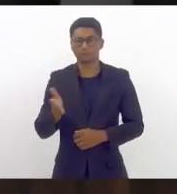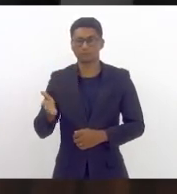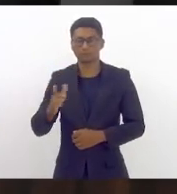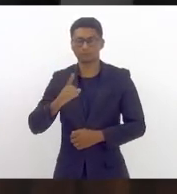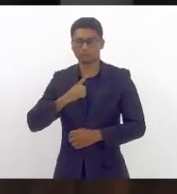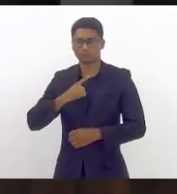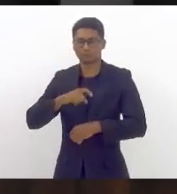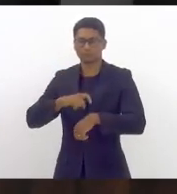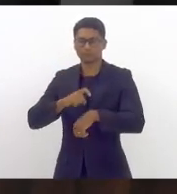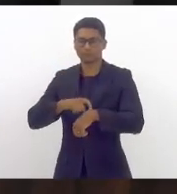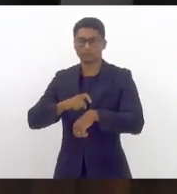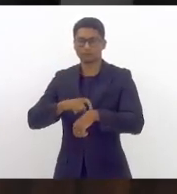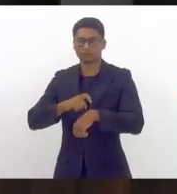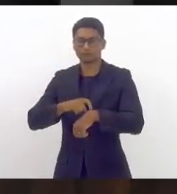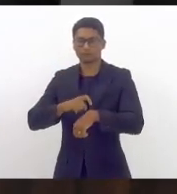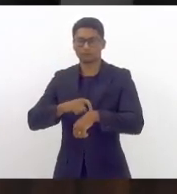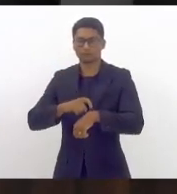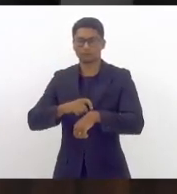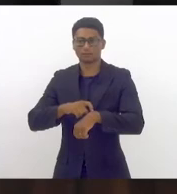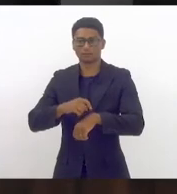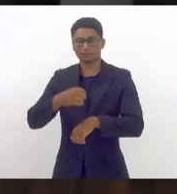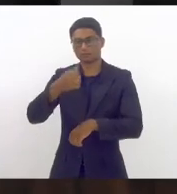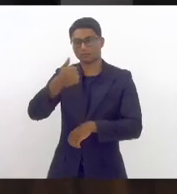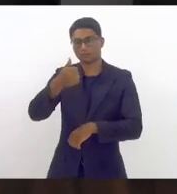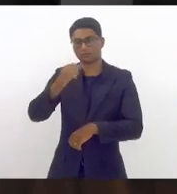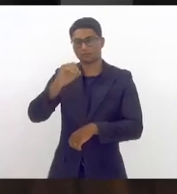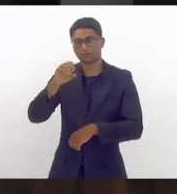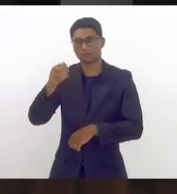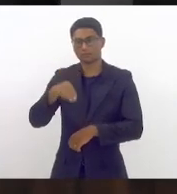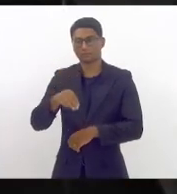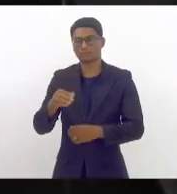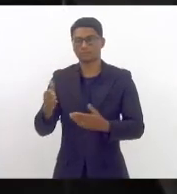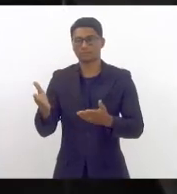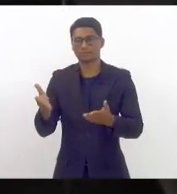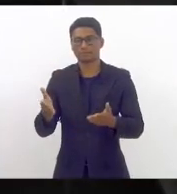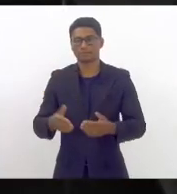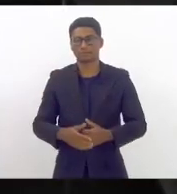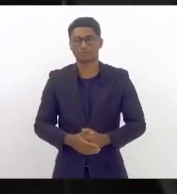dispõe de longe 10 minutos